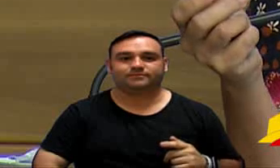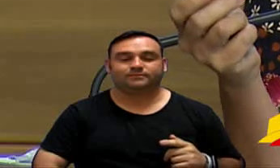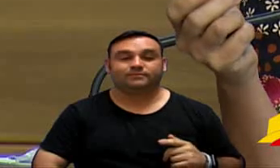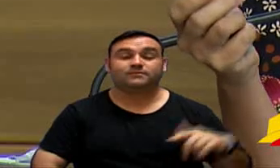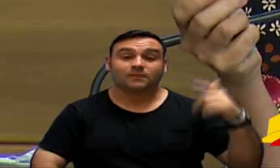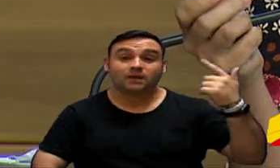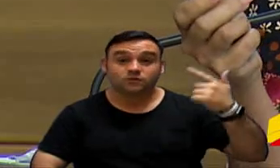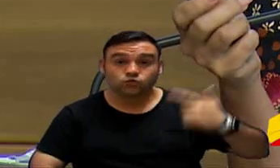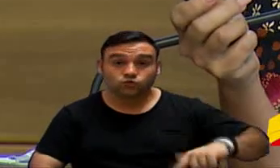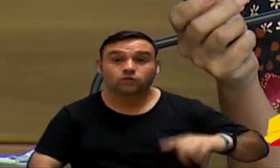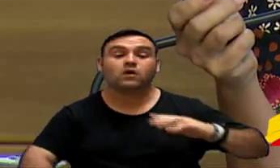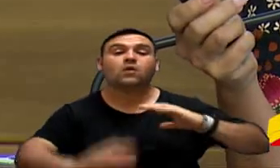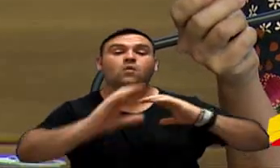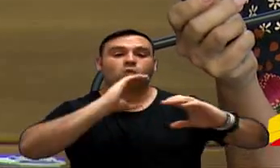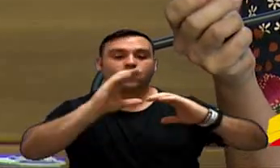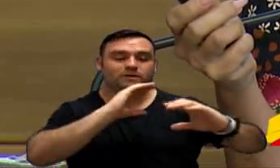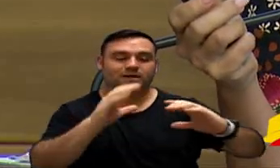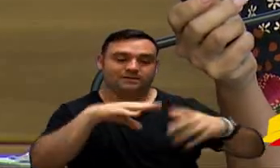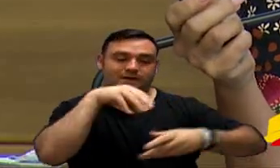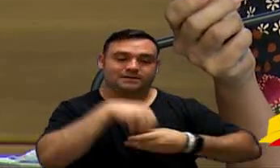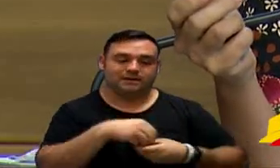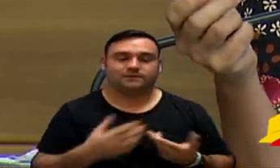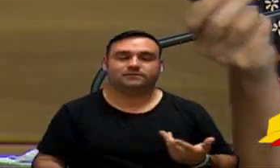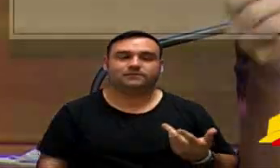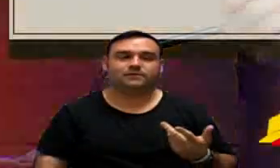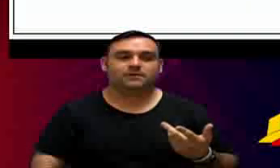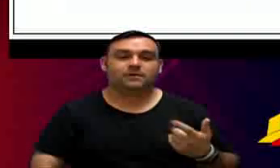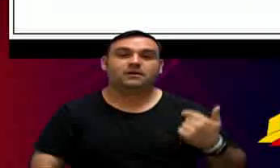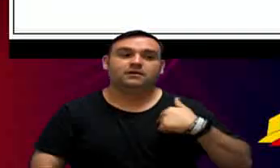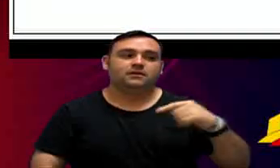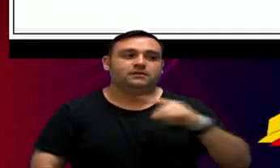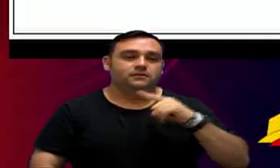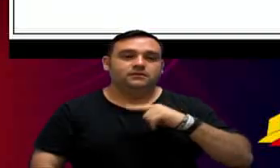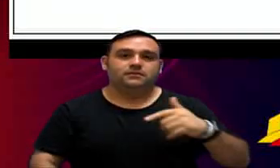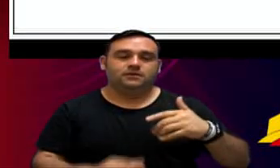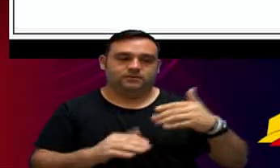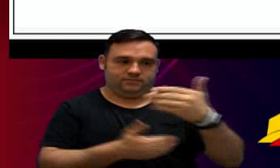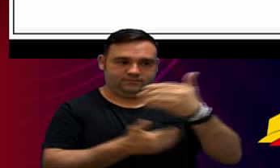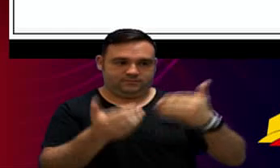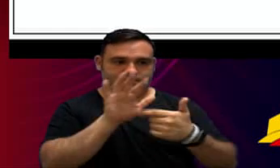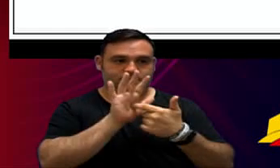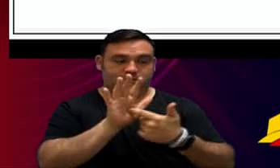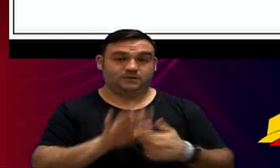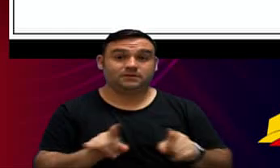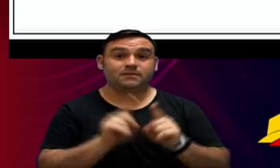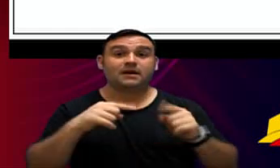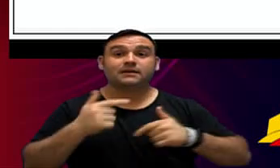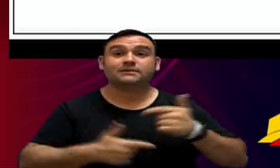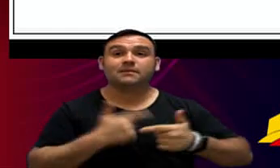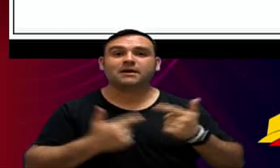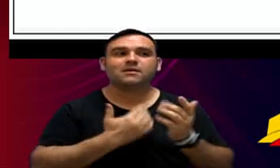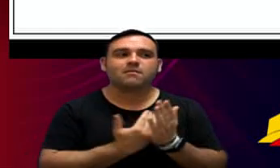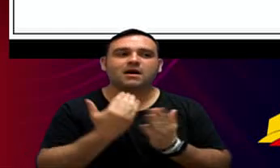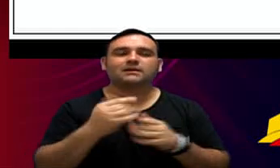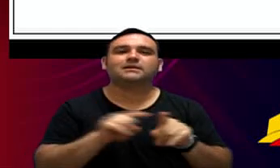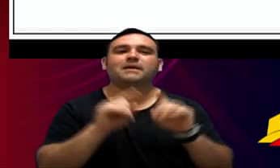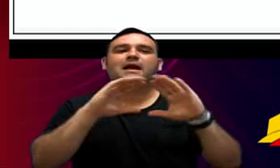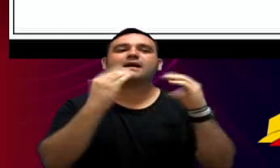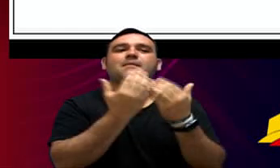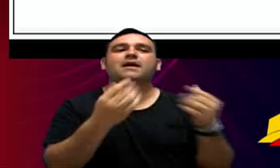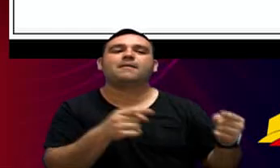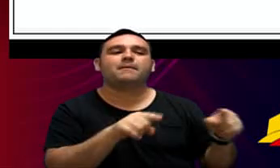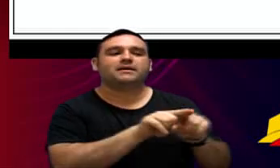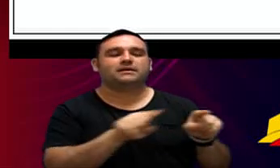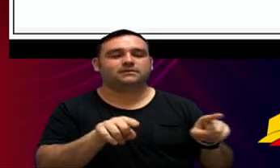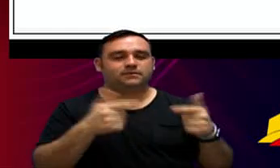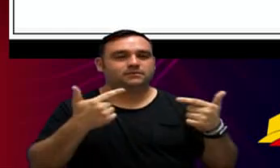De novo, de comunicação institucional, eu trouxe até alguns exemplos aqui. A gente tem trabalhado muito em parceria com a Câmara.